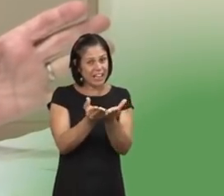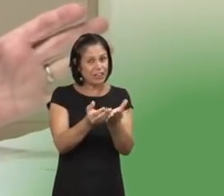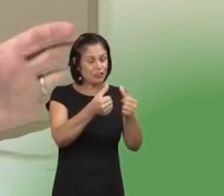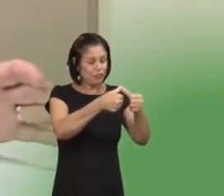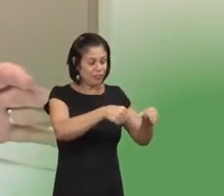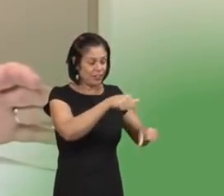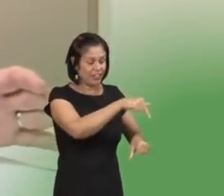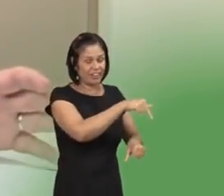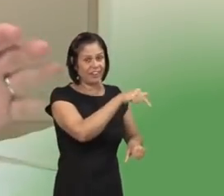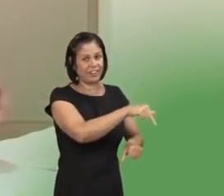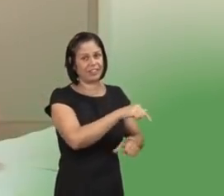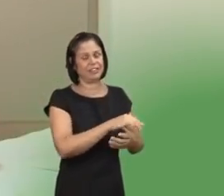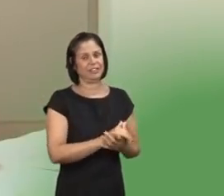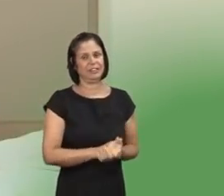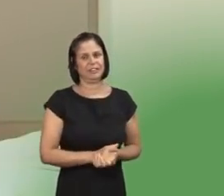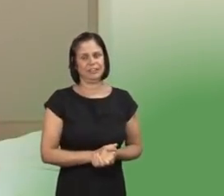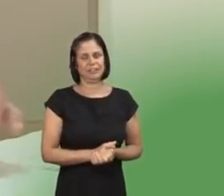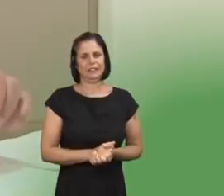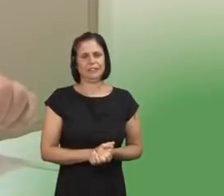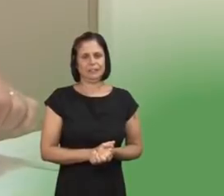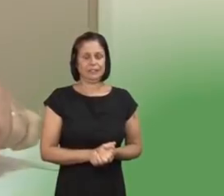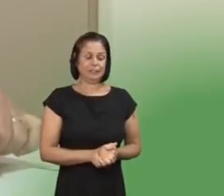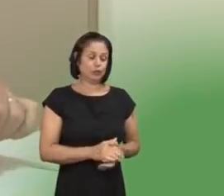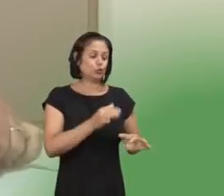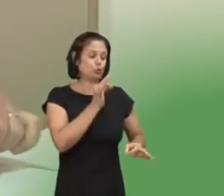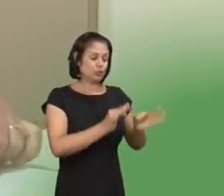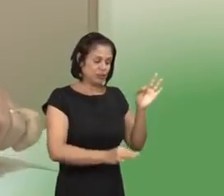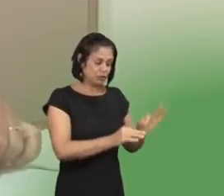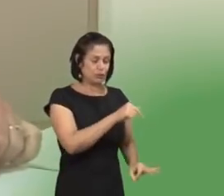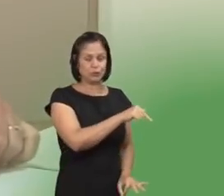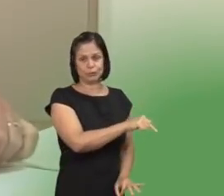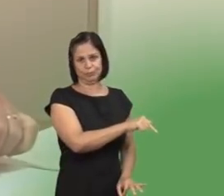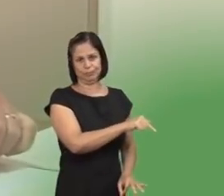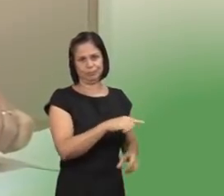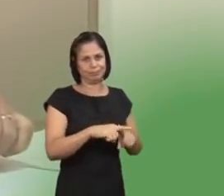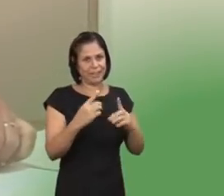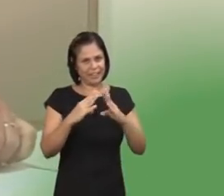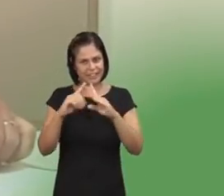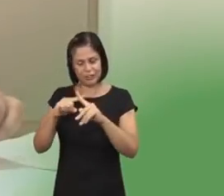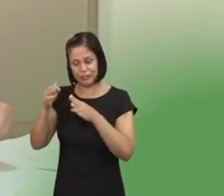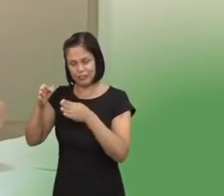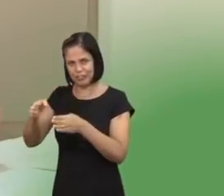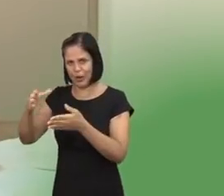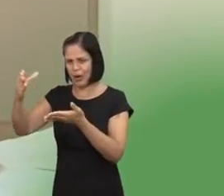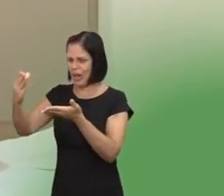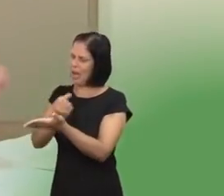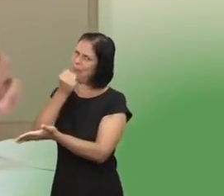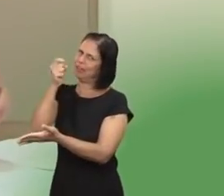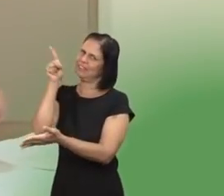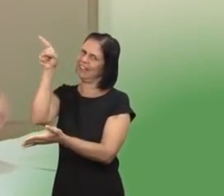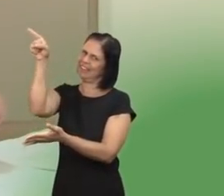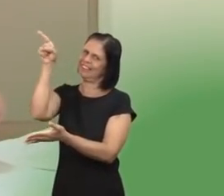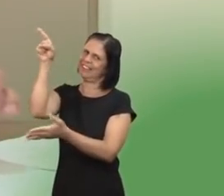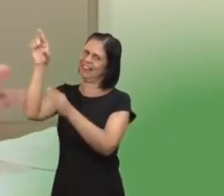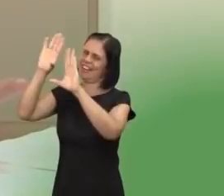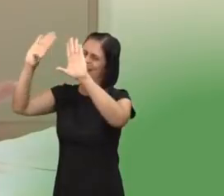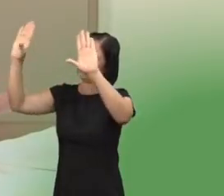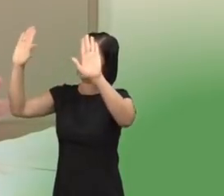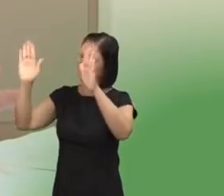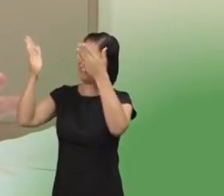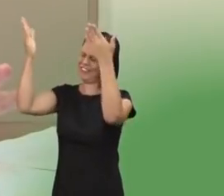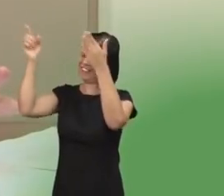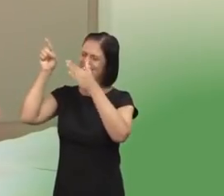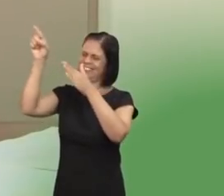né? O texto diz que estarão debaixo desse juízo, mas a igreja, ela estará arrebatada